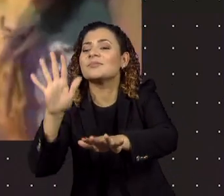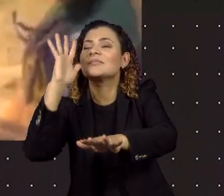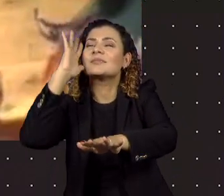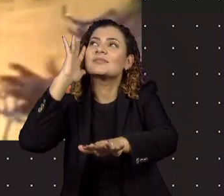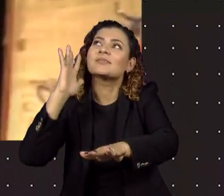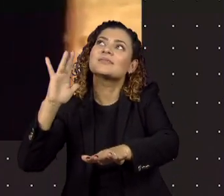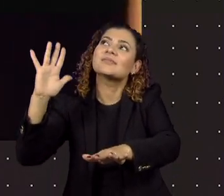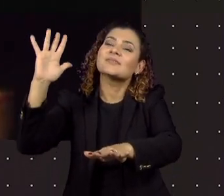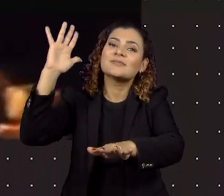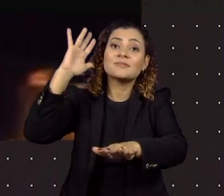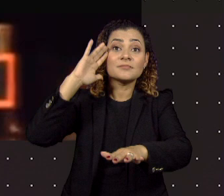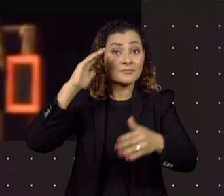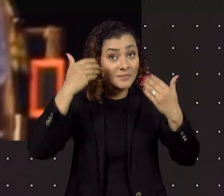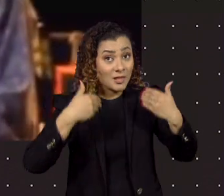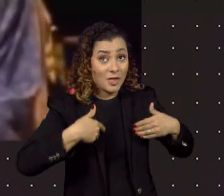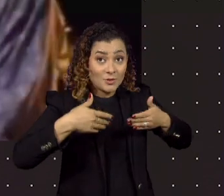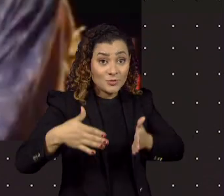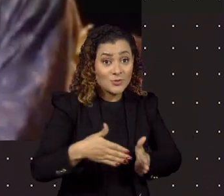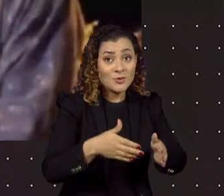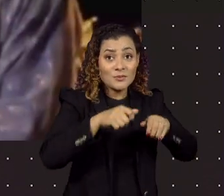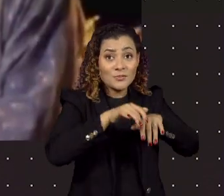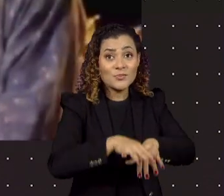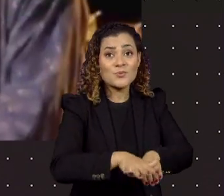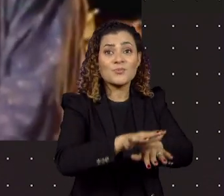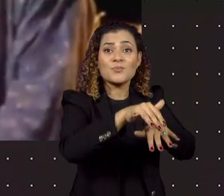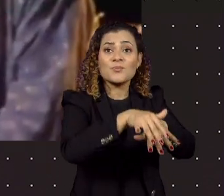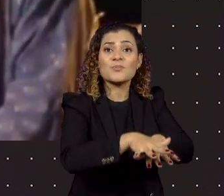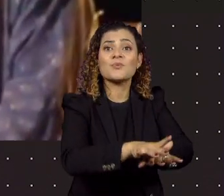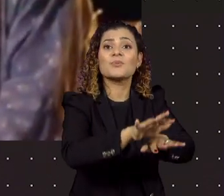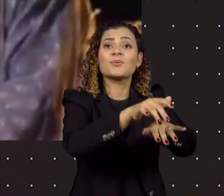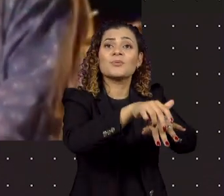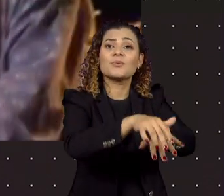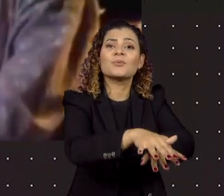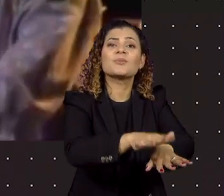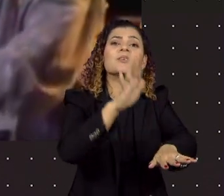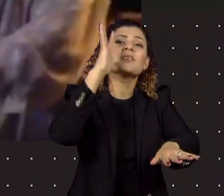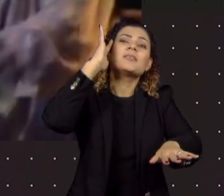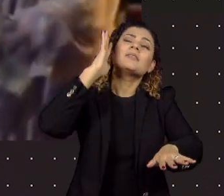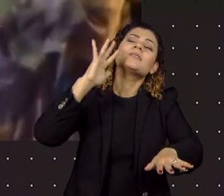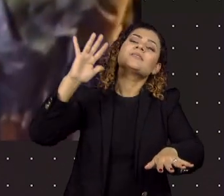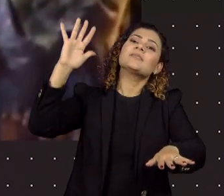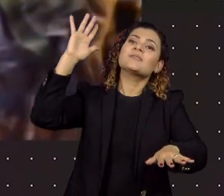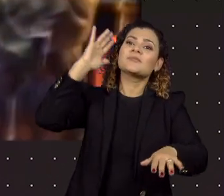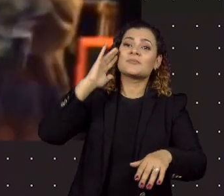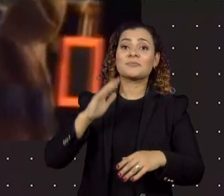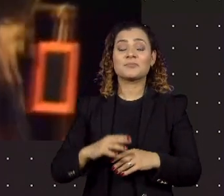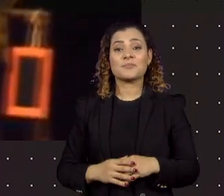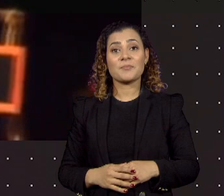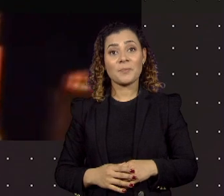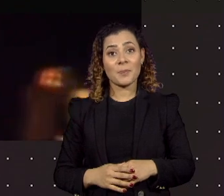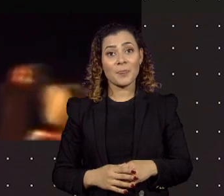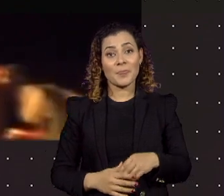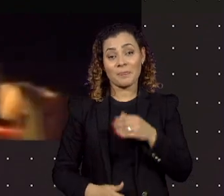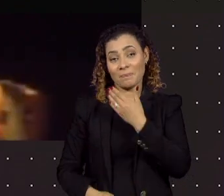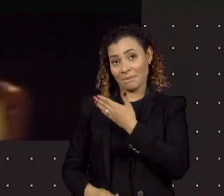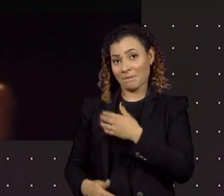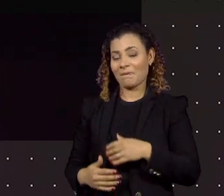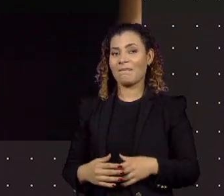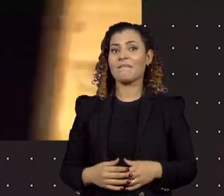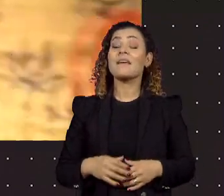Eu sou um rio que corre novo, que nasce louco, que sonha trêmulo. A história do barquinho é